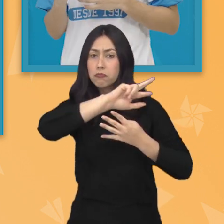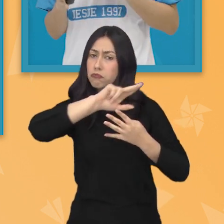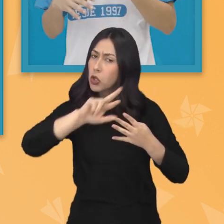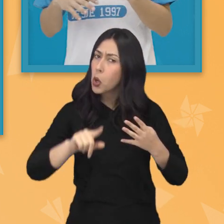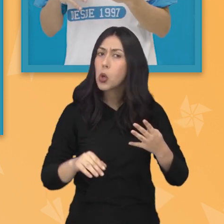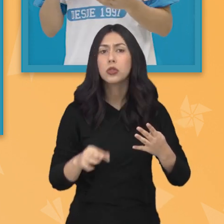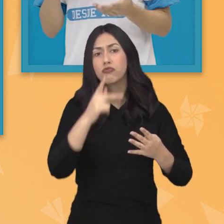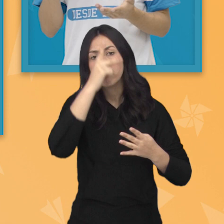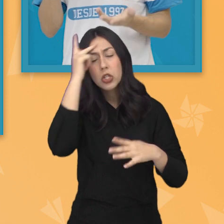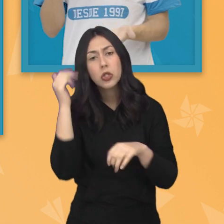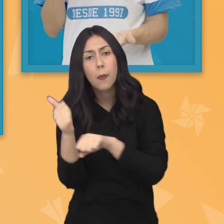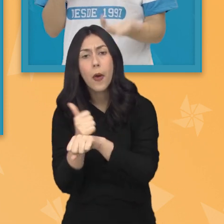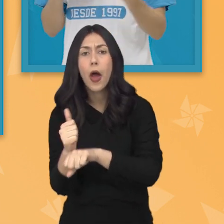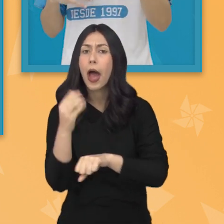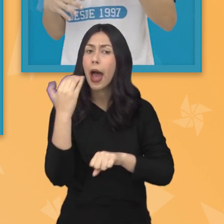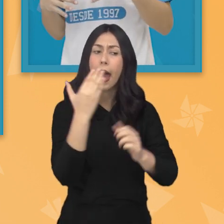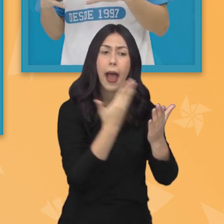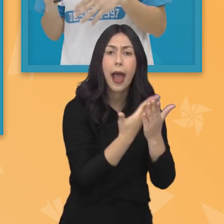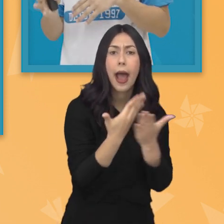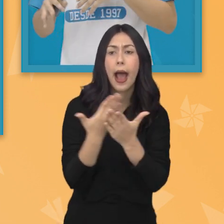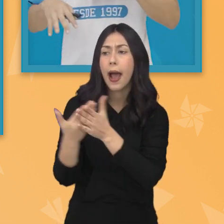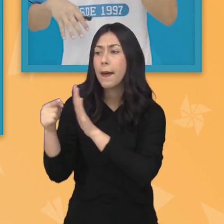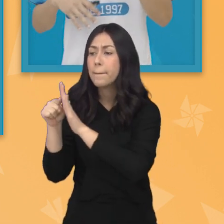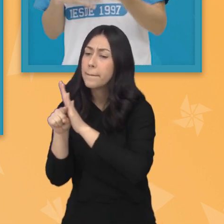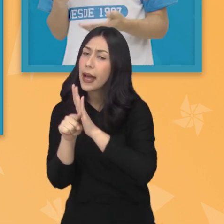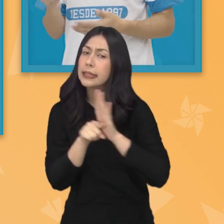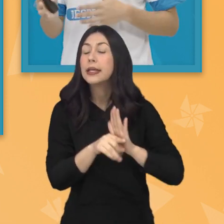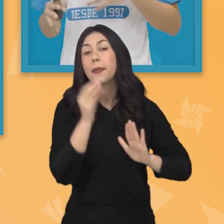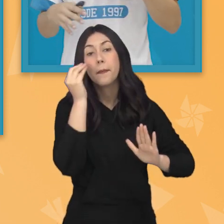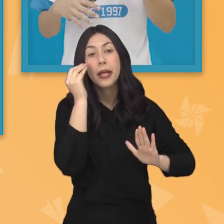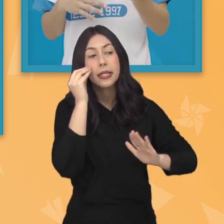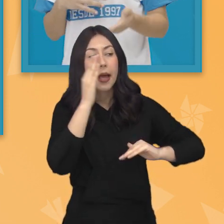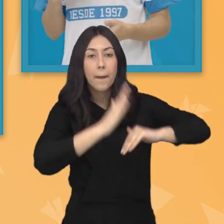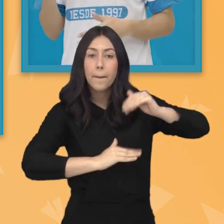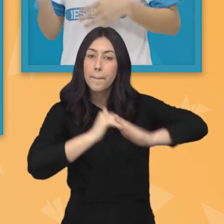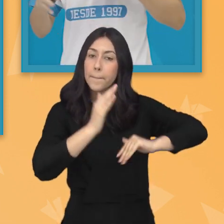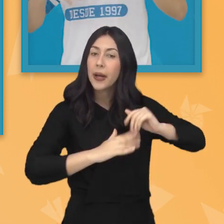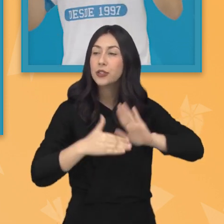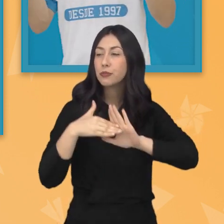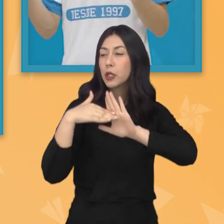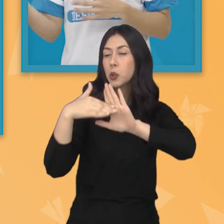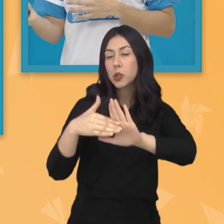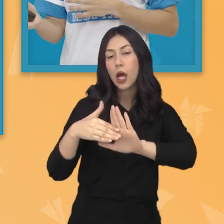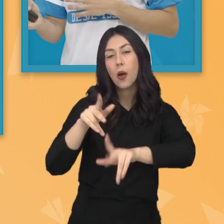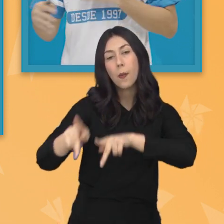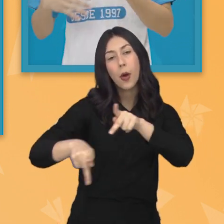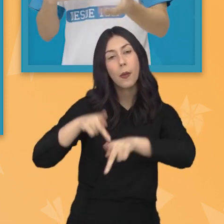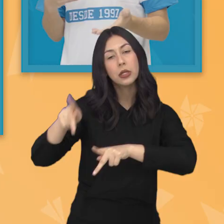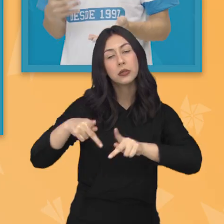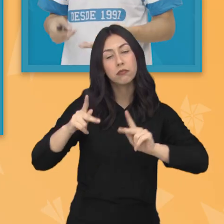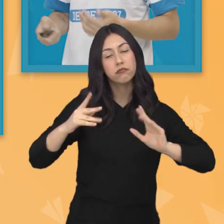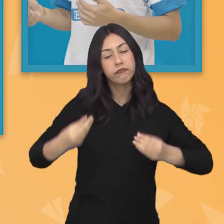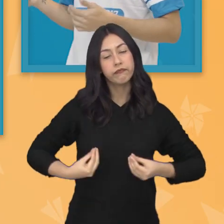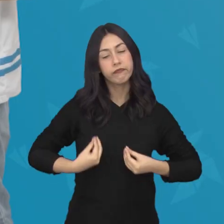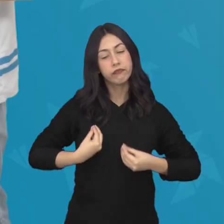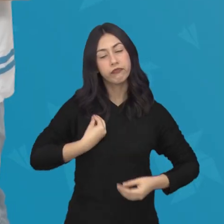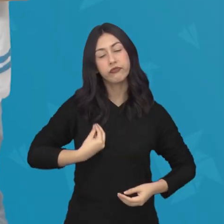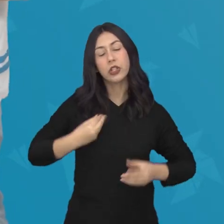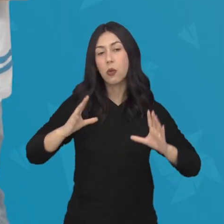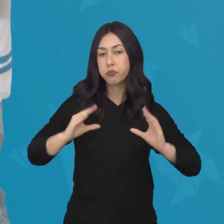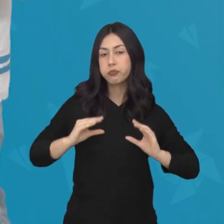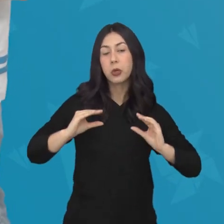mundo inteiro estudam para tentar trazer aplicações e trazer conforto e bem-estar para a população, de um modo geral, no dia a dia.